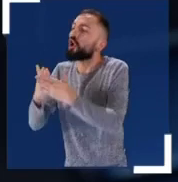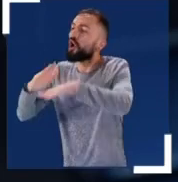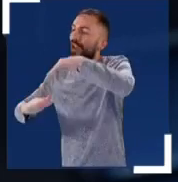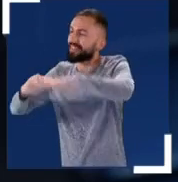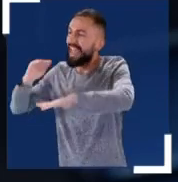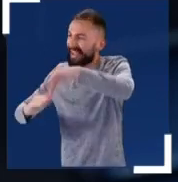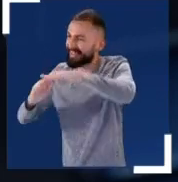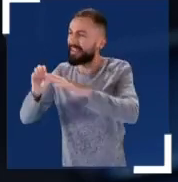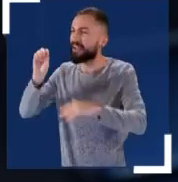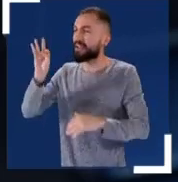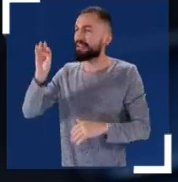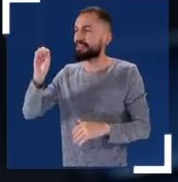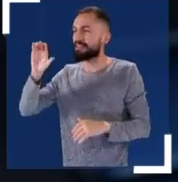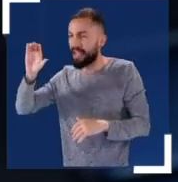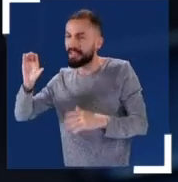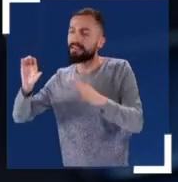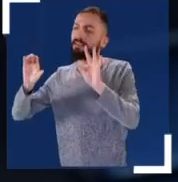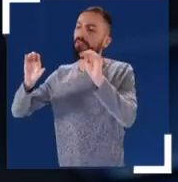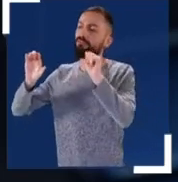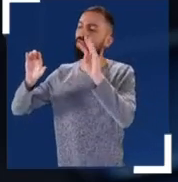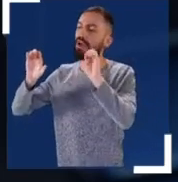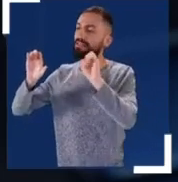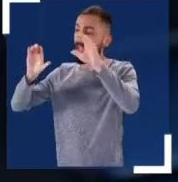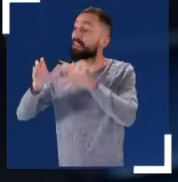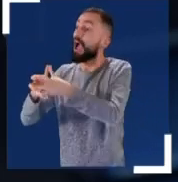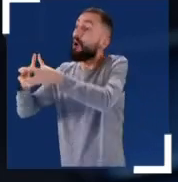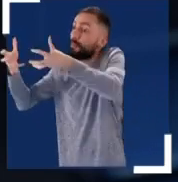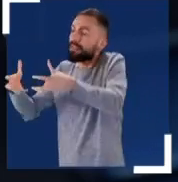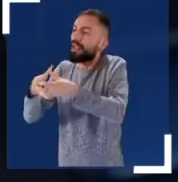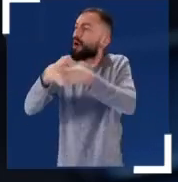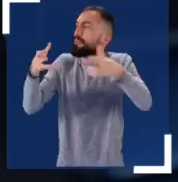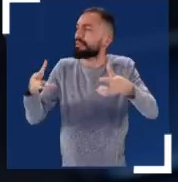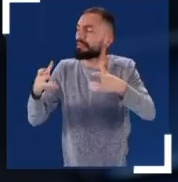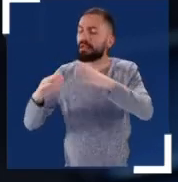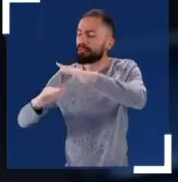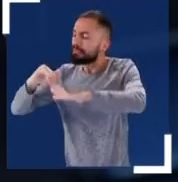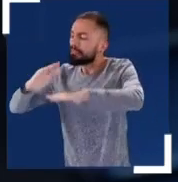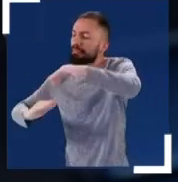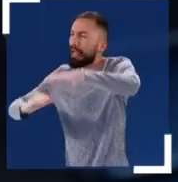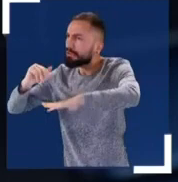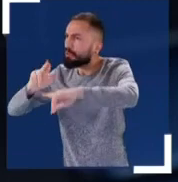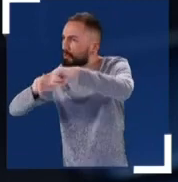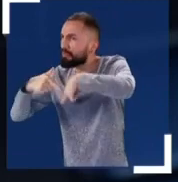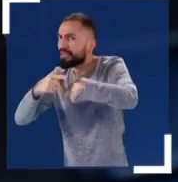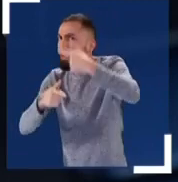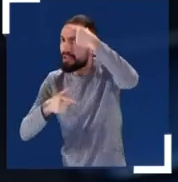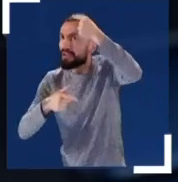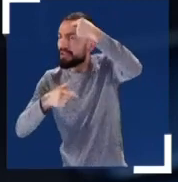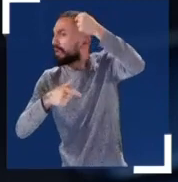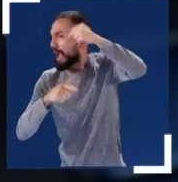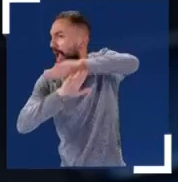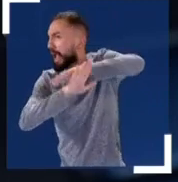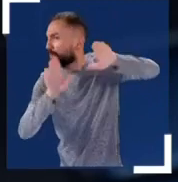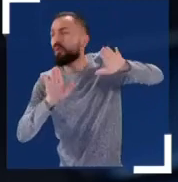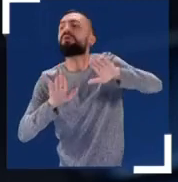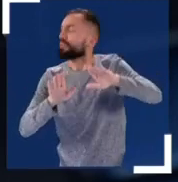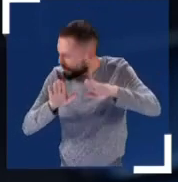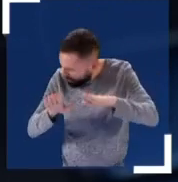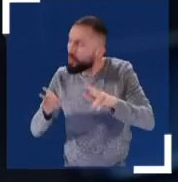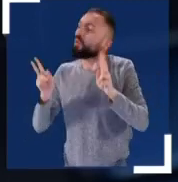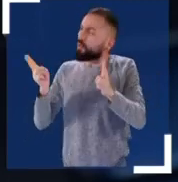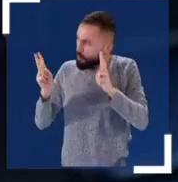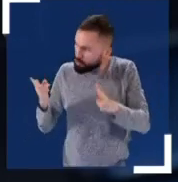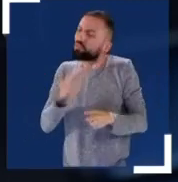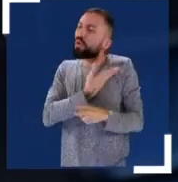das ETECs, para que os cursos sejam ampliados. E por que o ensino técnico? Sem nenhum prejuízo ao ensino superior, que continuará tendo o apoio do governo